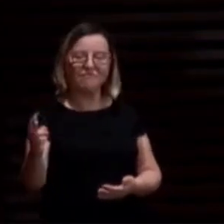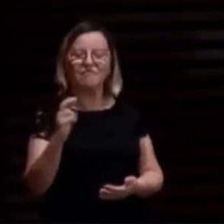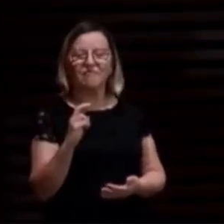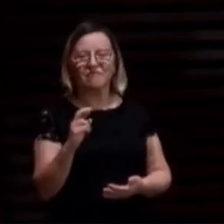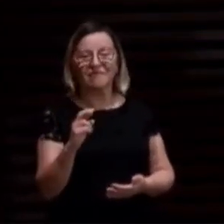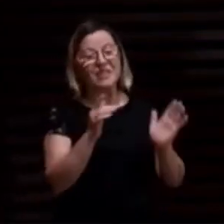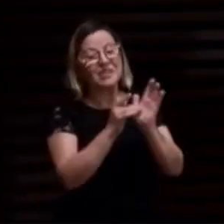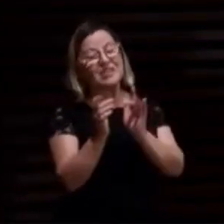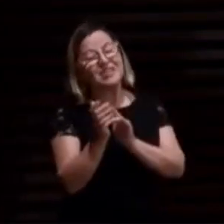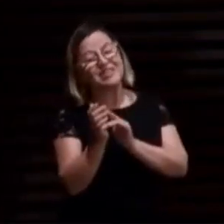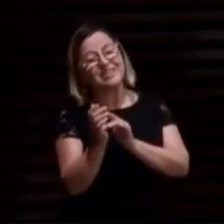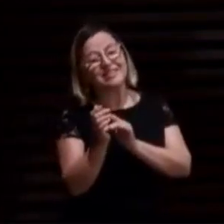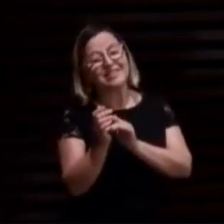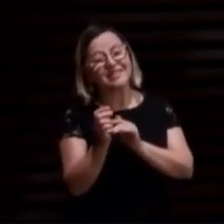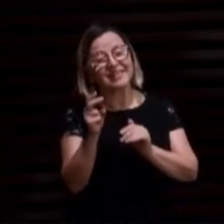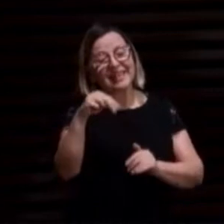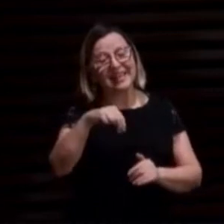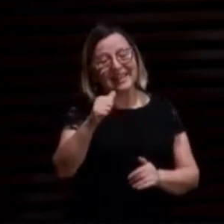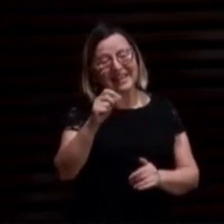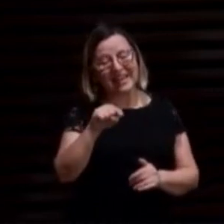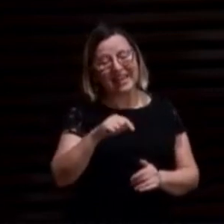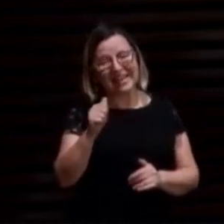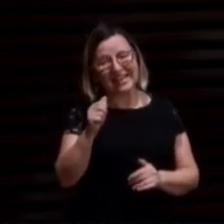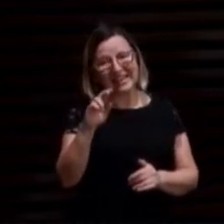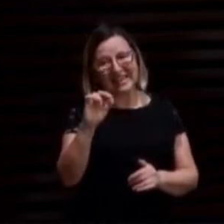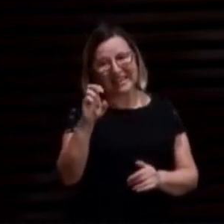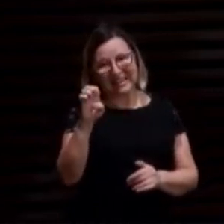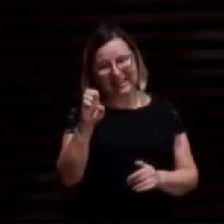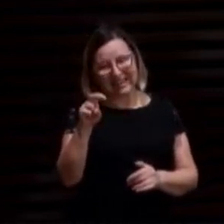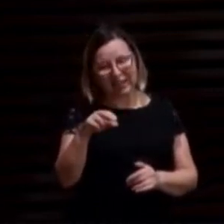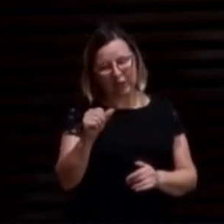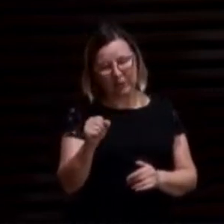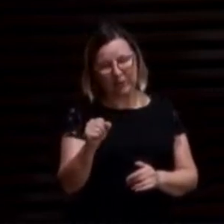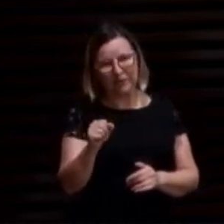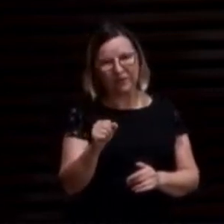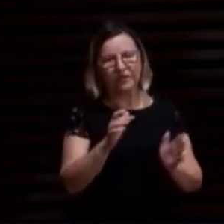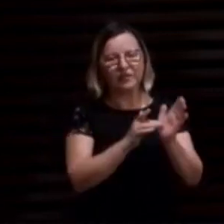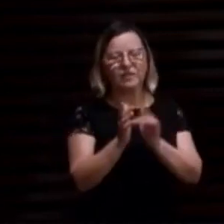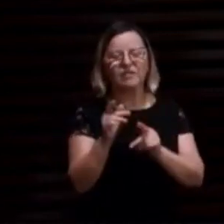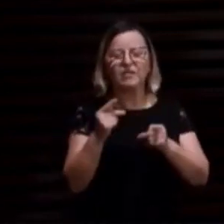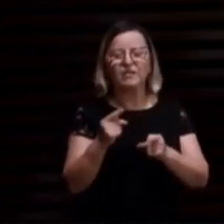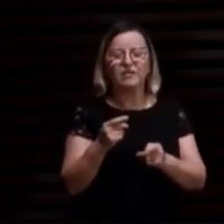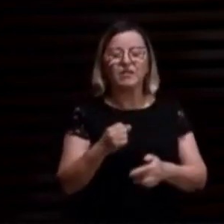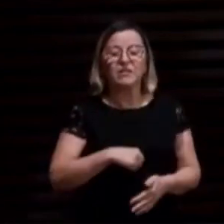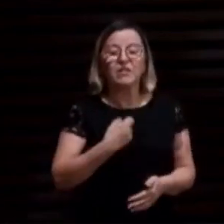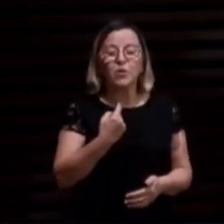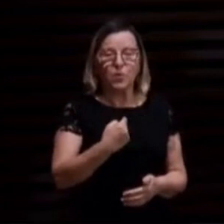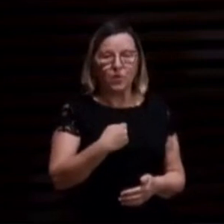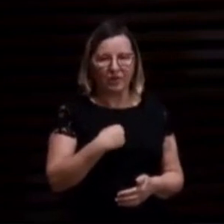Responderam-lhe, a Jesus, o Nazareno. Então, Jesus lhes disse, sou eu.